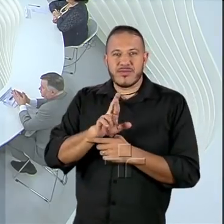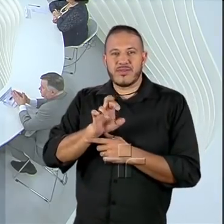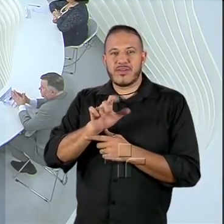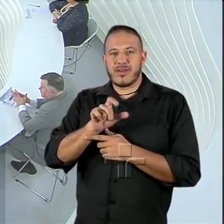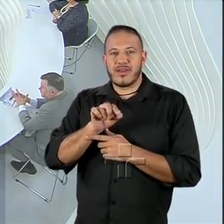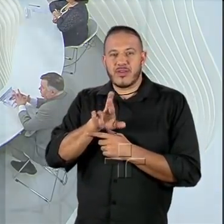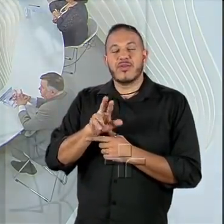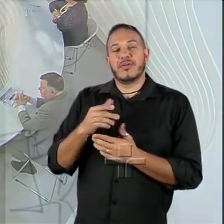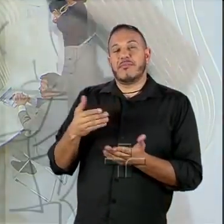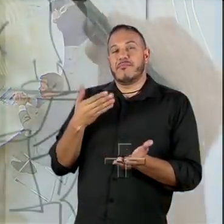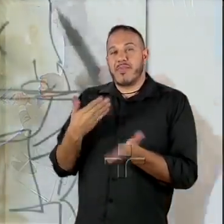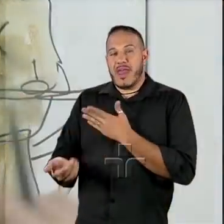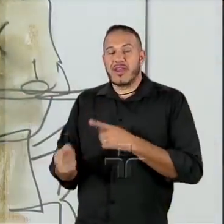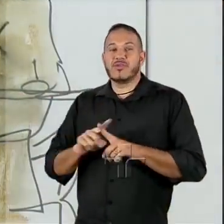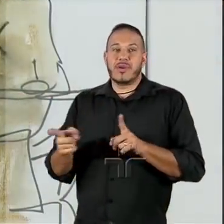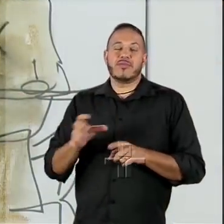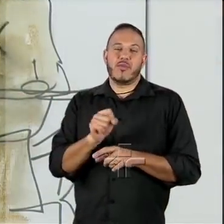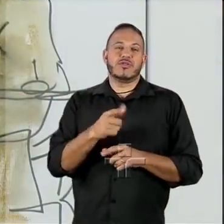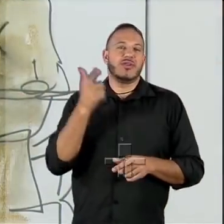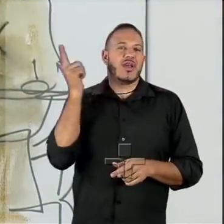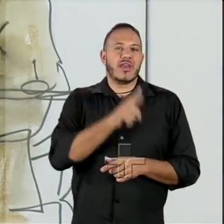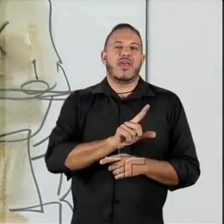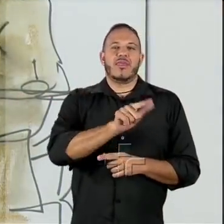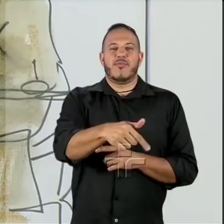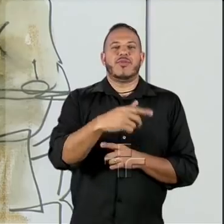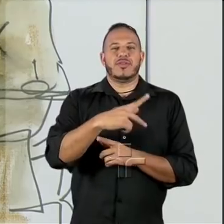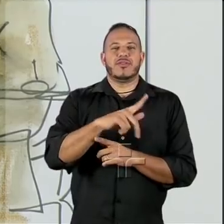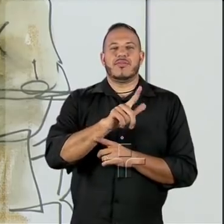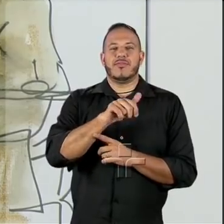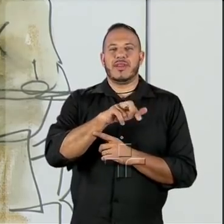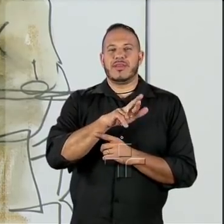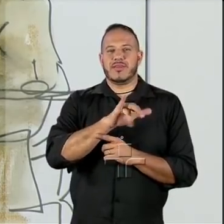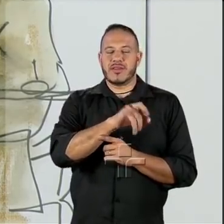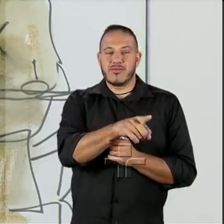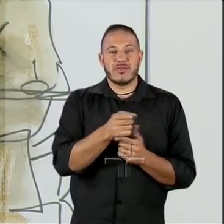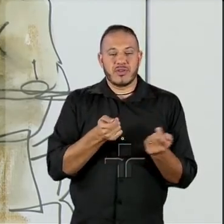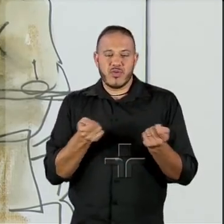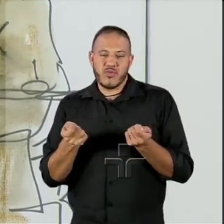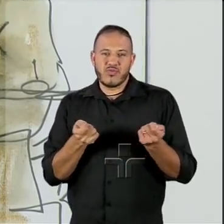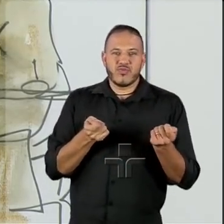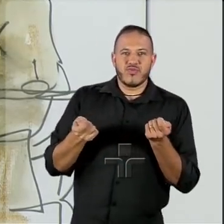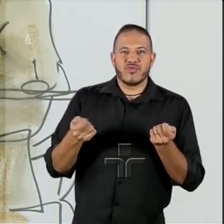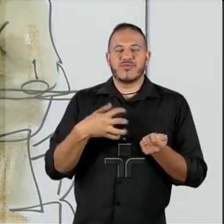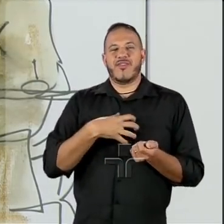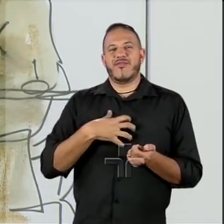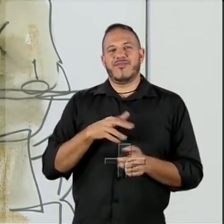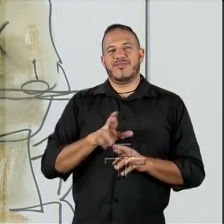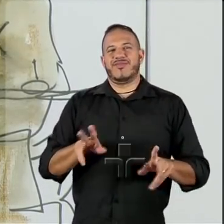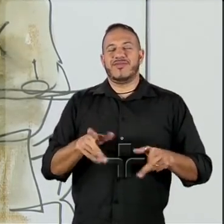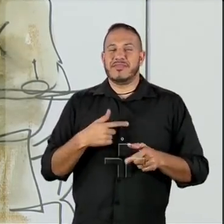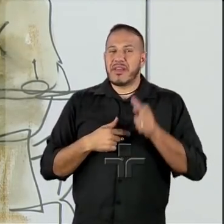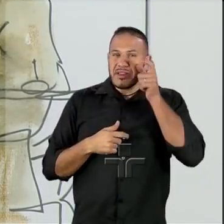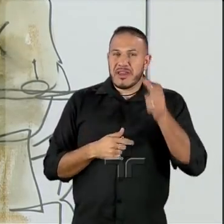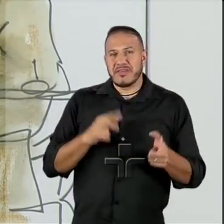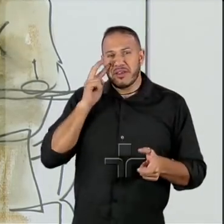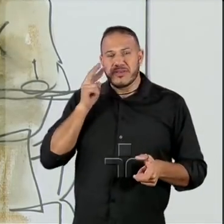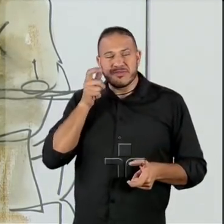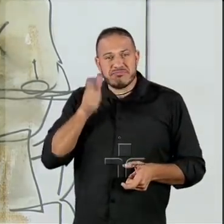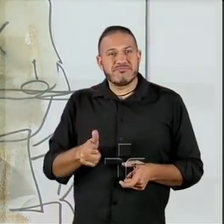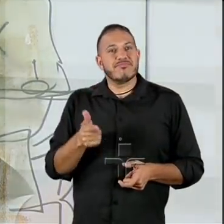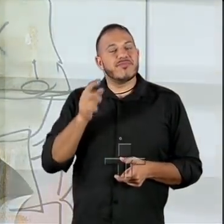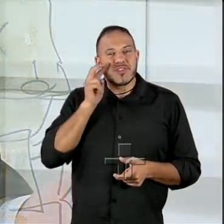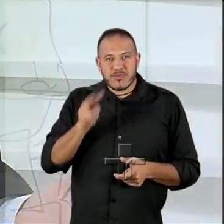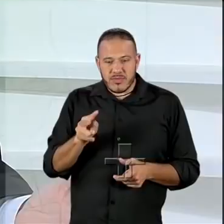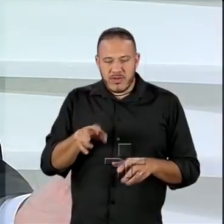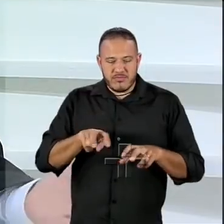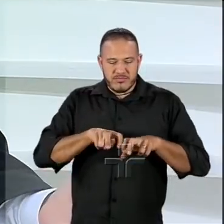turma e pode ganhar no plenário, então ele conduz os casos de modo diferente. E é interessante observar que um tribunal que foi